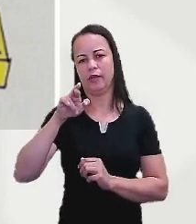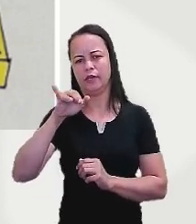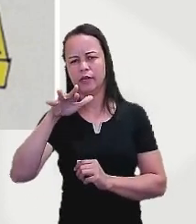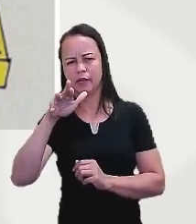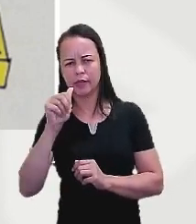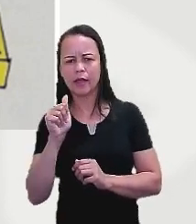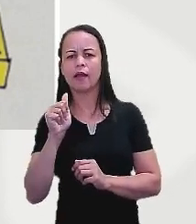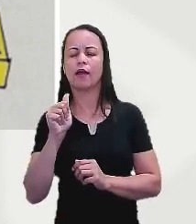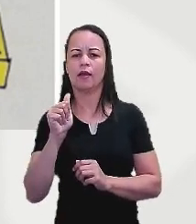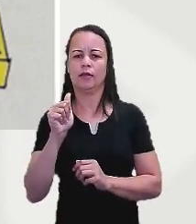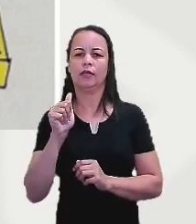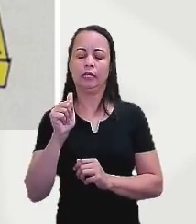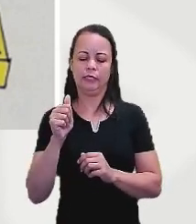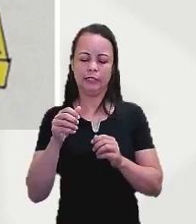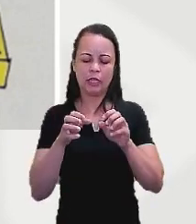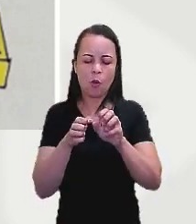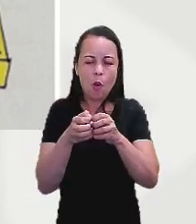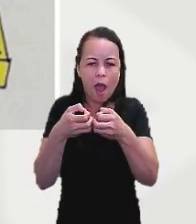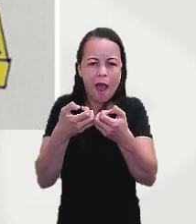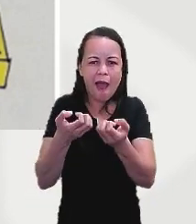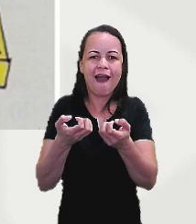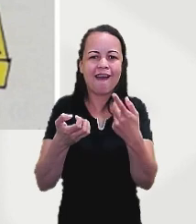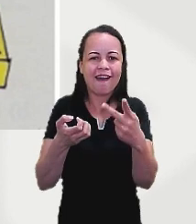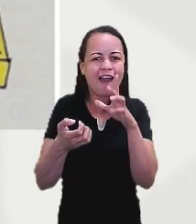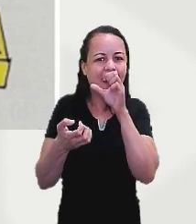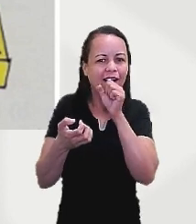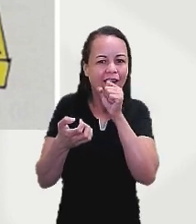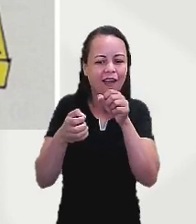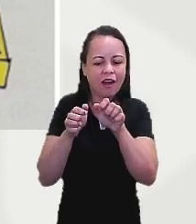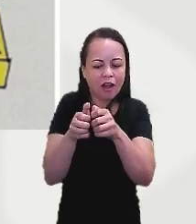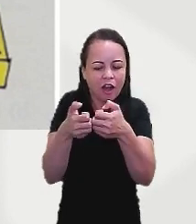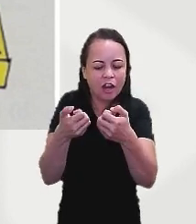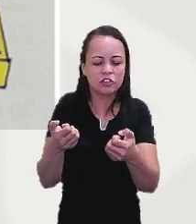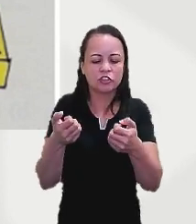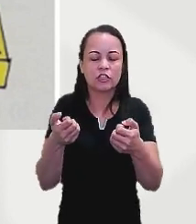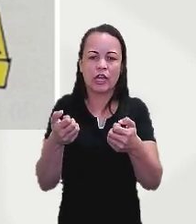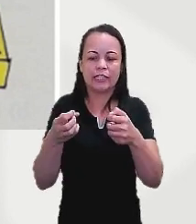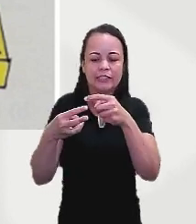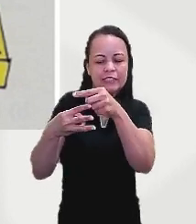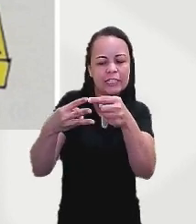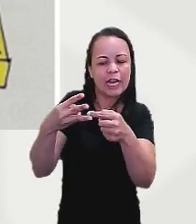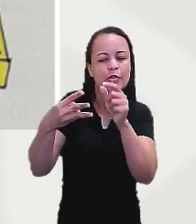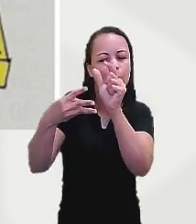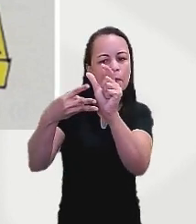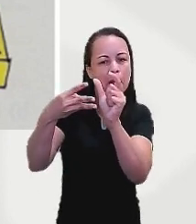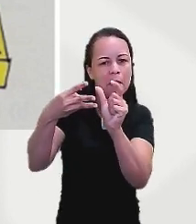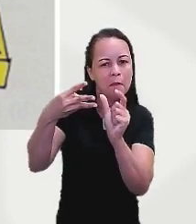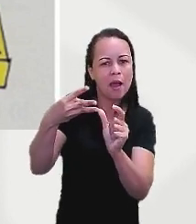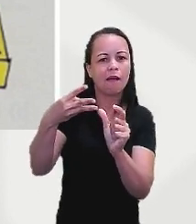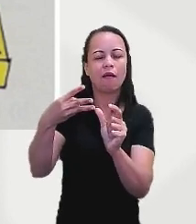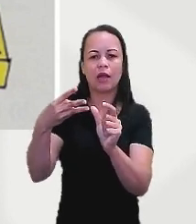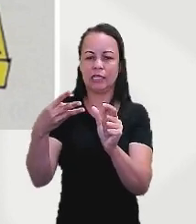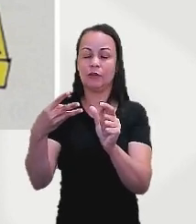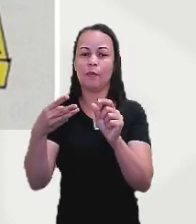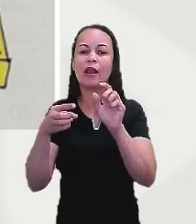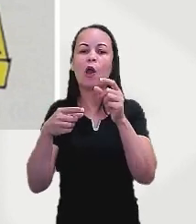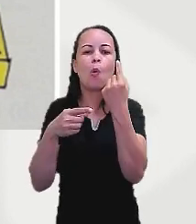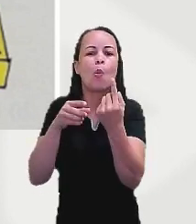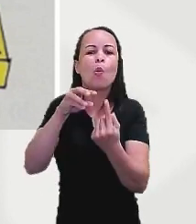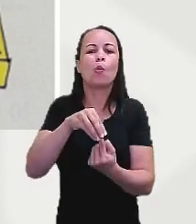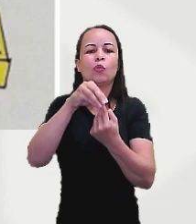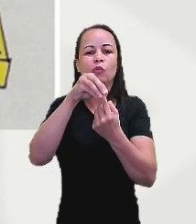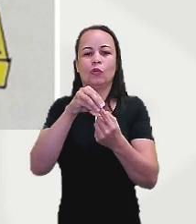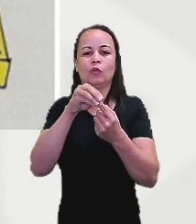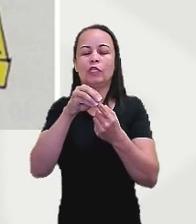produto com 3 palavras para se referir a esse produto. Tangerina, bergamota